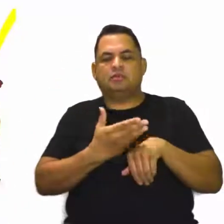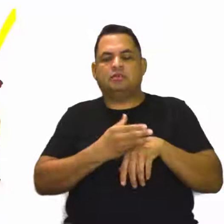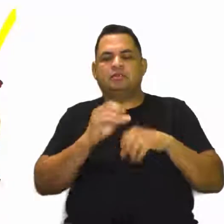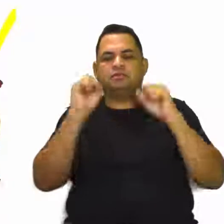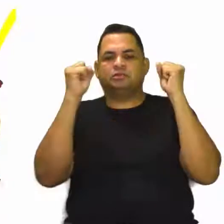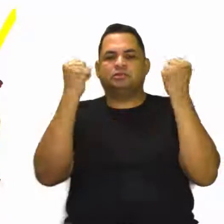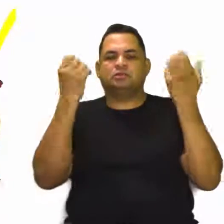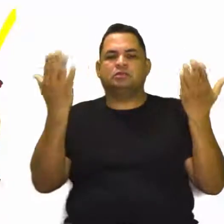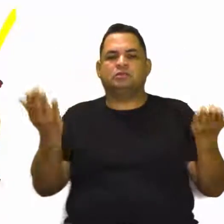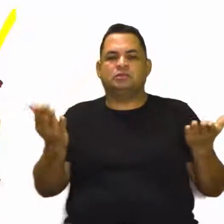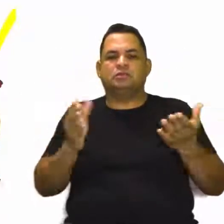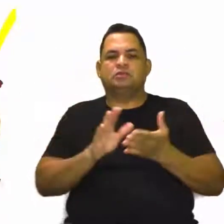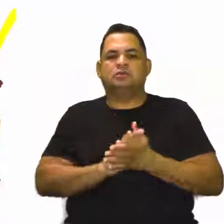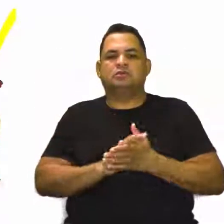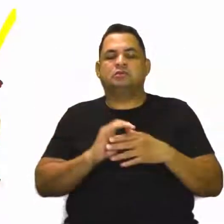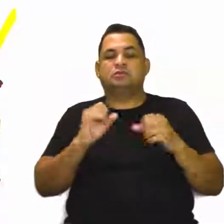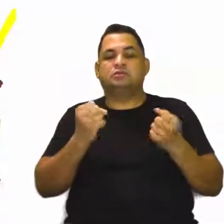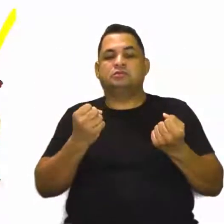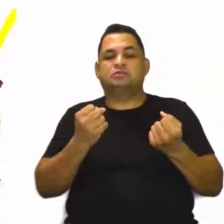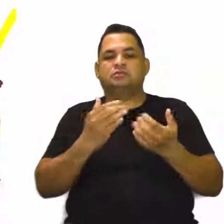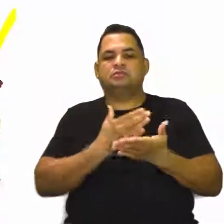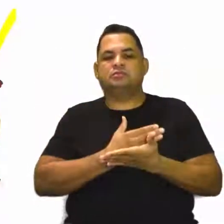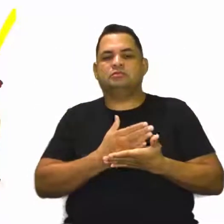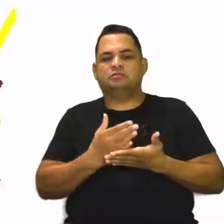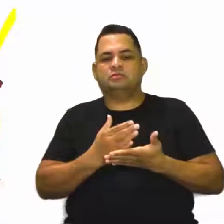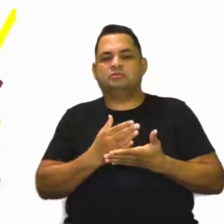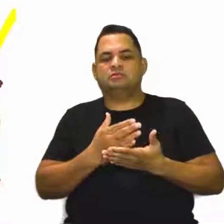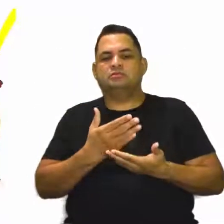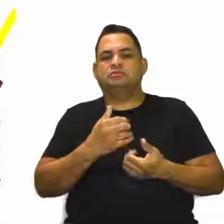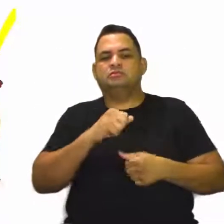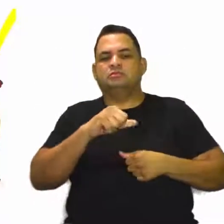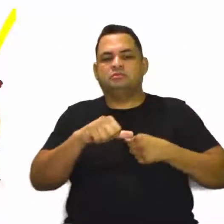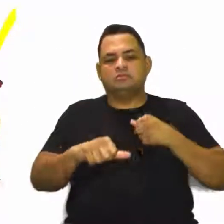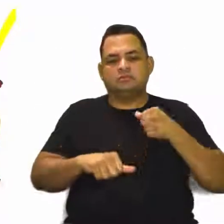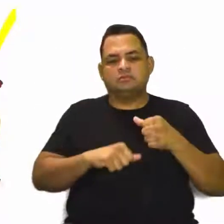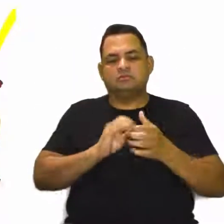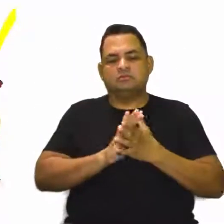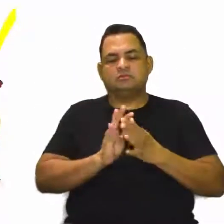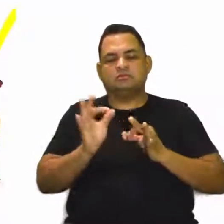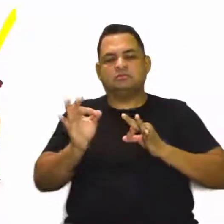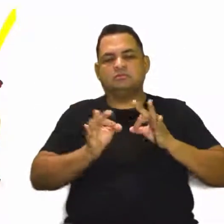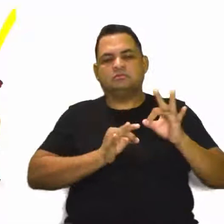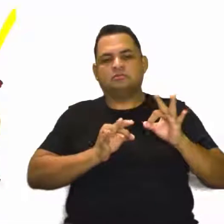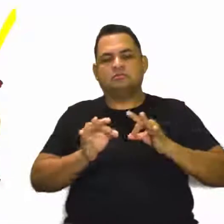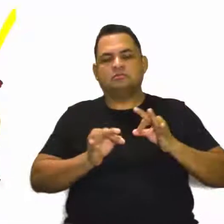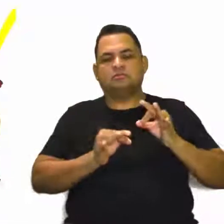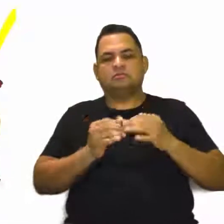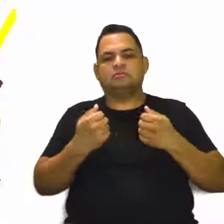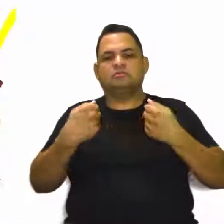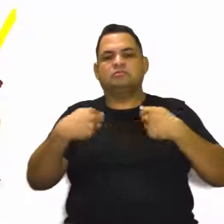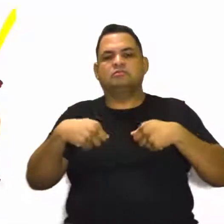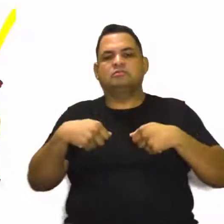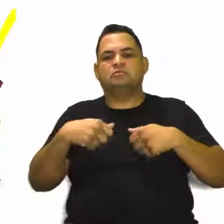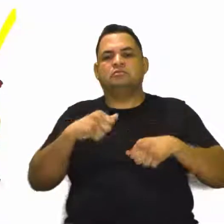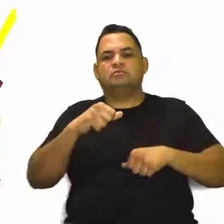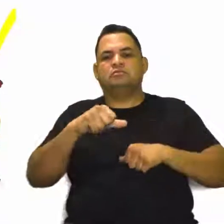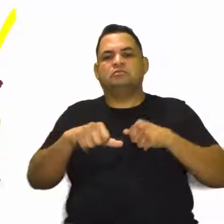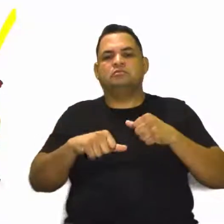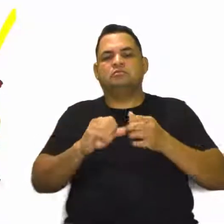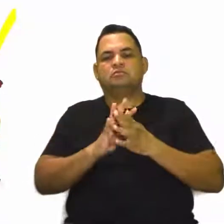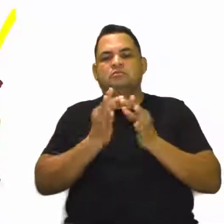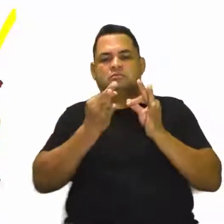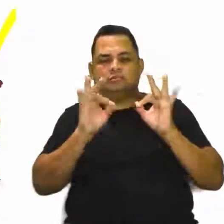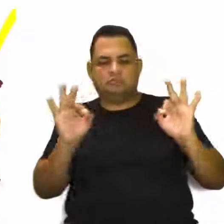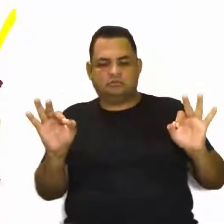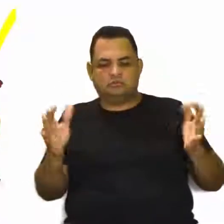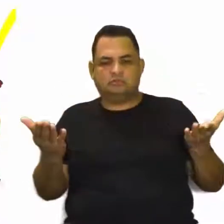atividade física e que essa atividade física começa a se tornar sistematizada. Então, e poderia também ser mudanças simples, né? Então,